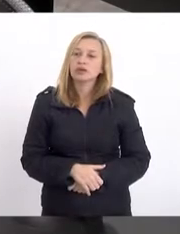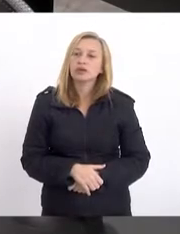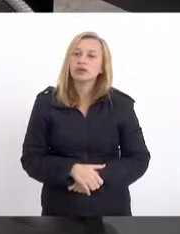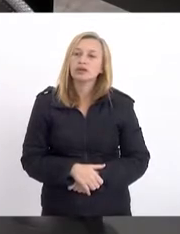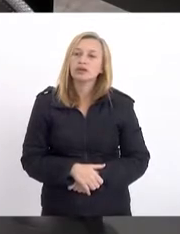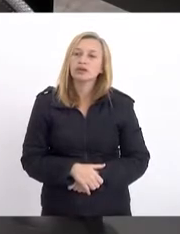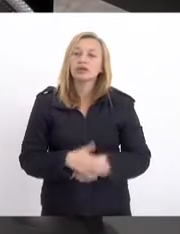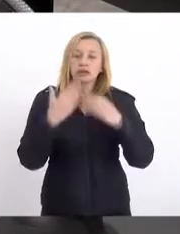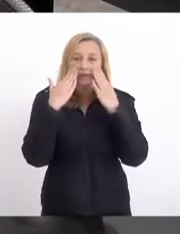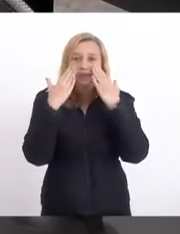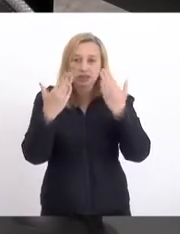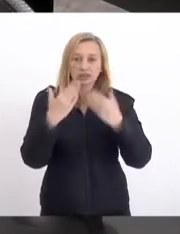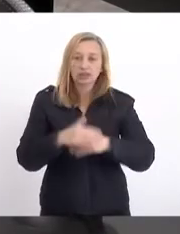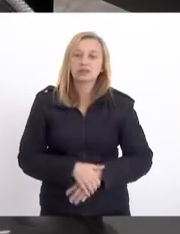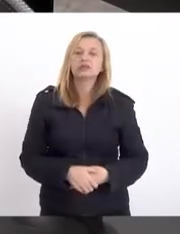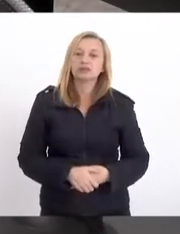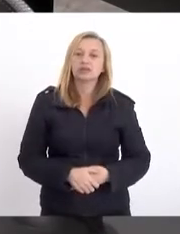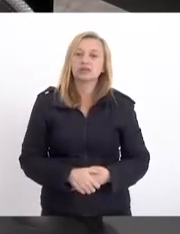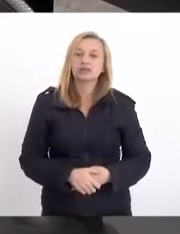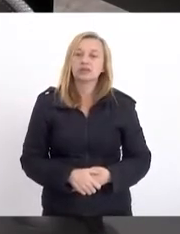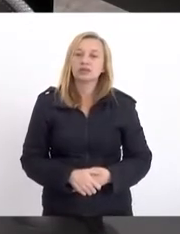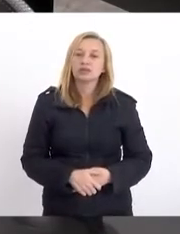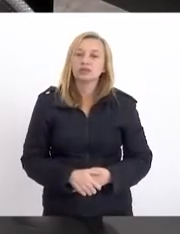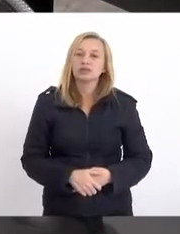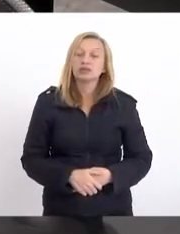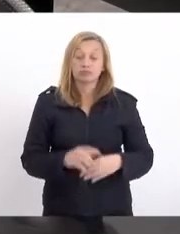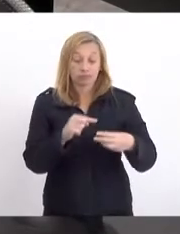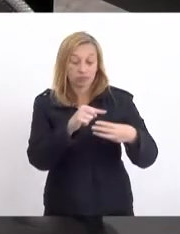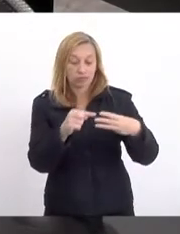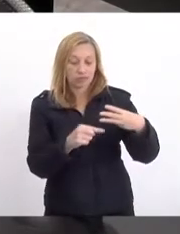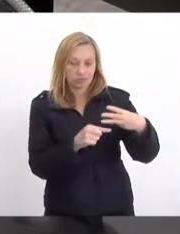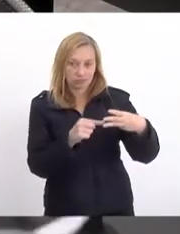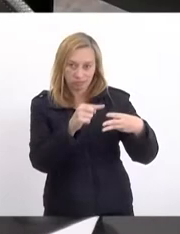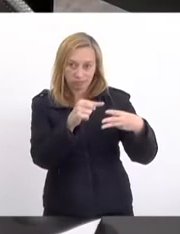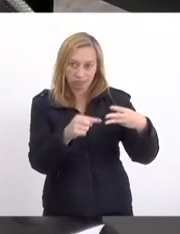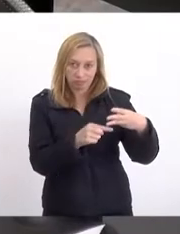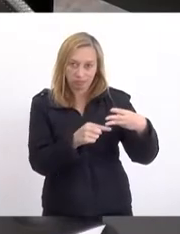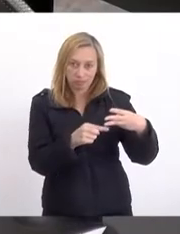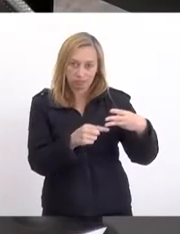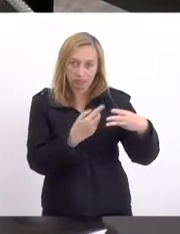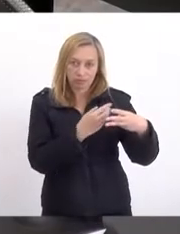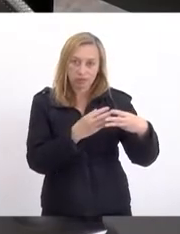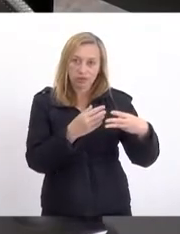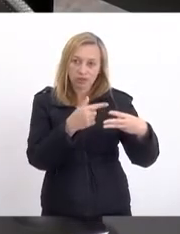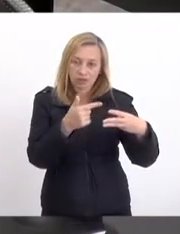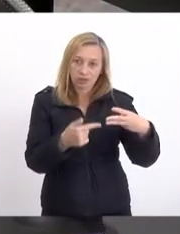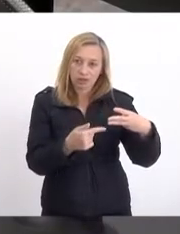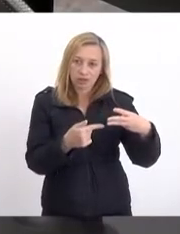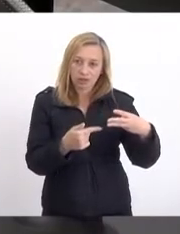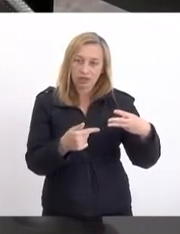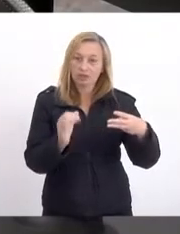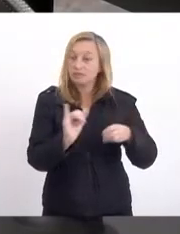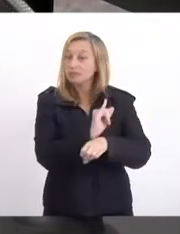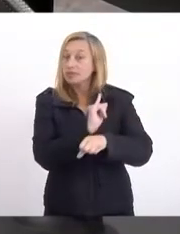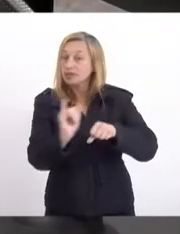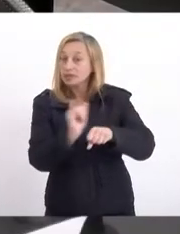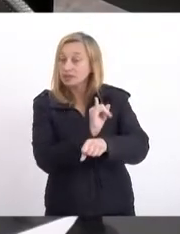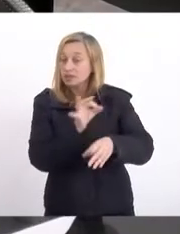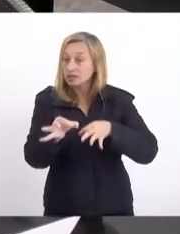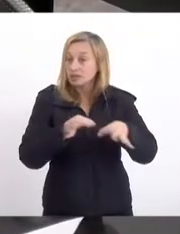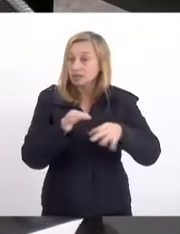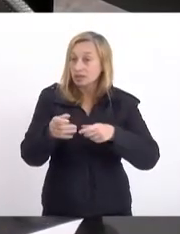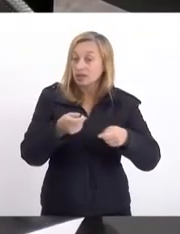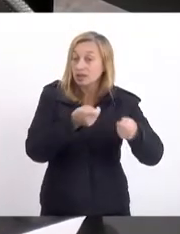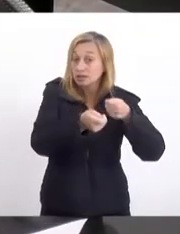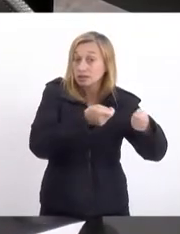A apresentação desses três entes governamentais, planejamento,